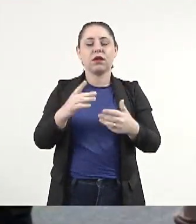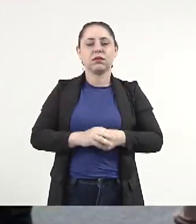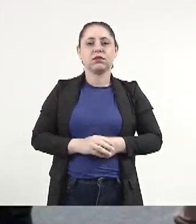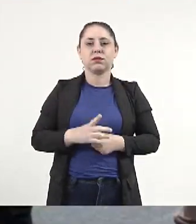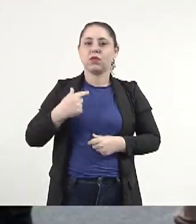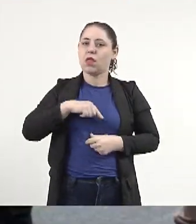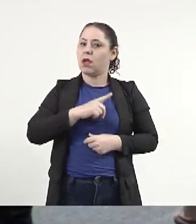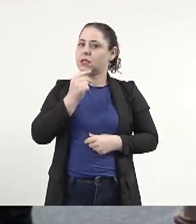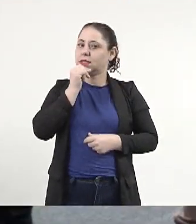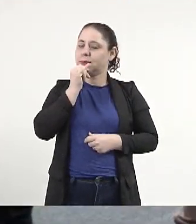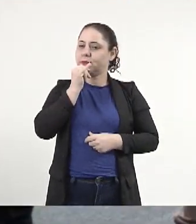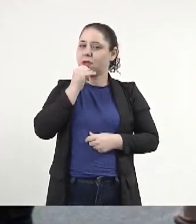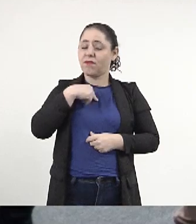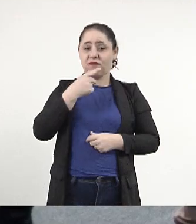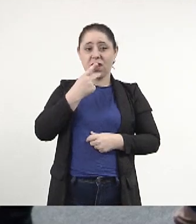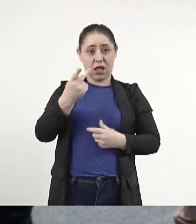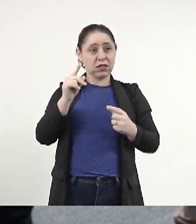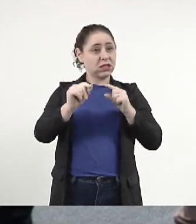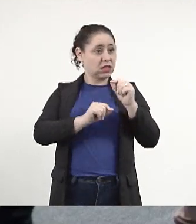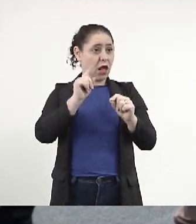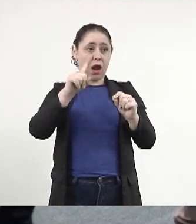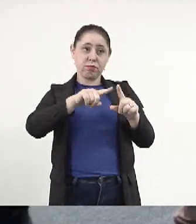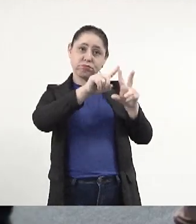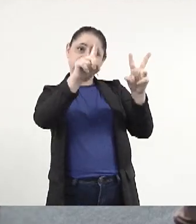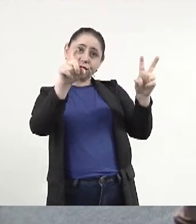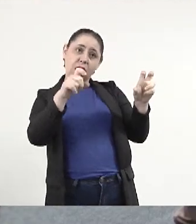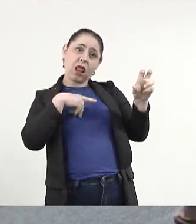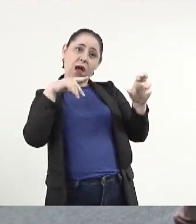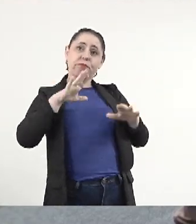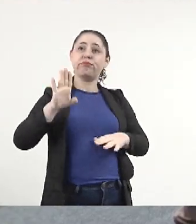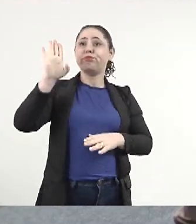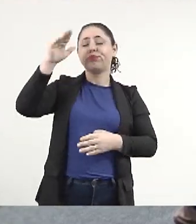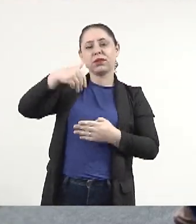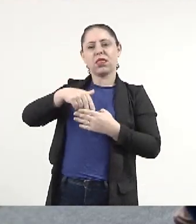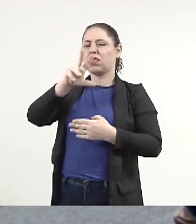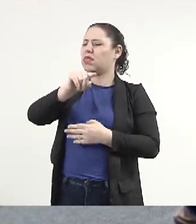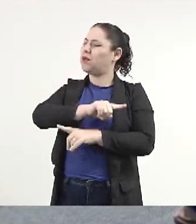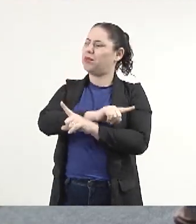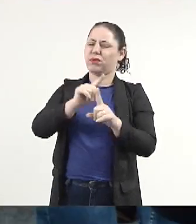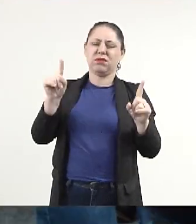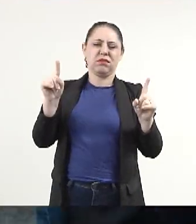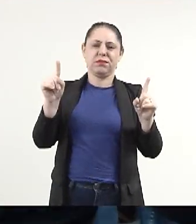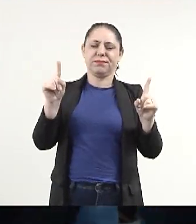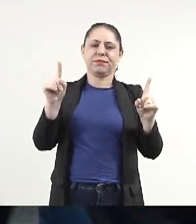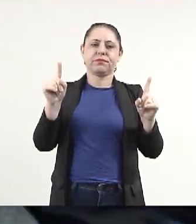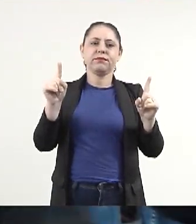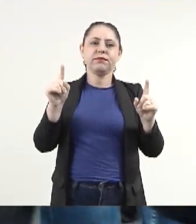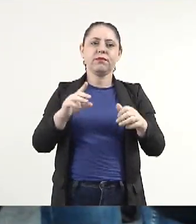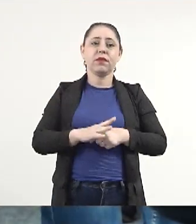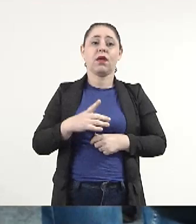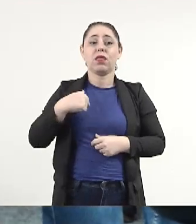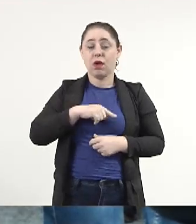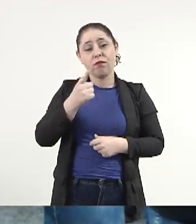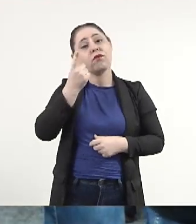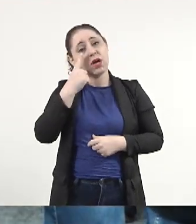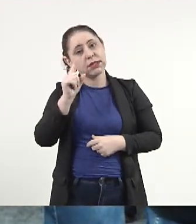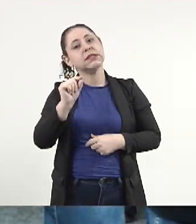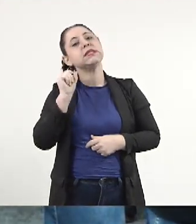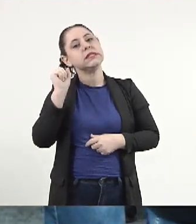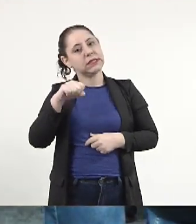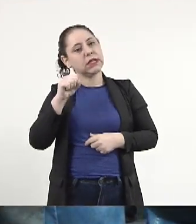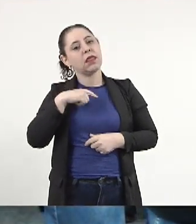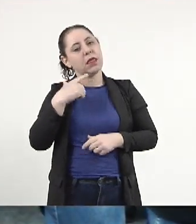dá para a gente conceber e vir aqui dizer que isso é uma questão eleitoreira. Não é uma questão eleitoreira. A gente vem sim